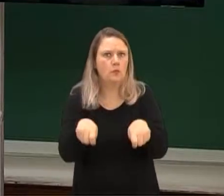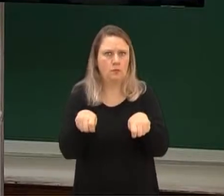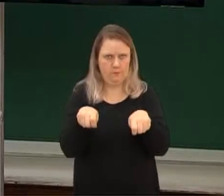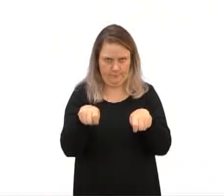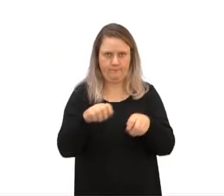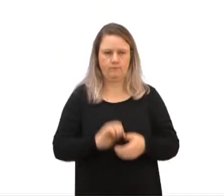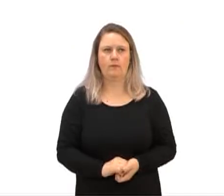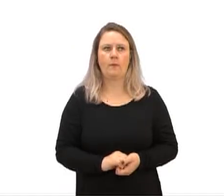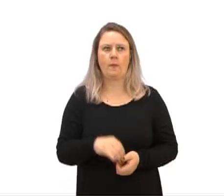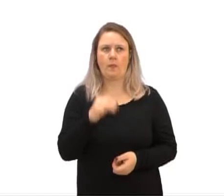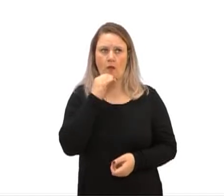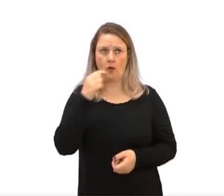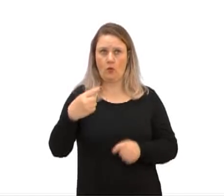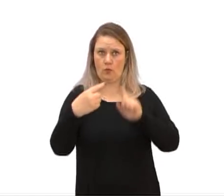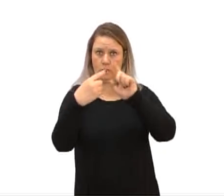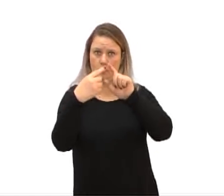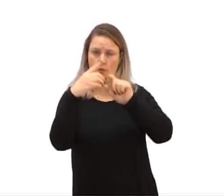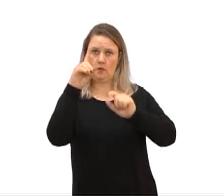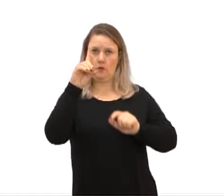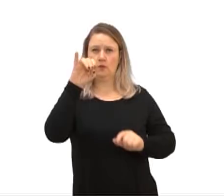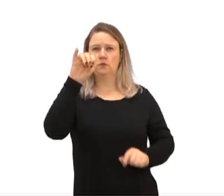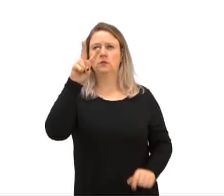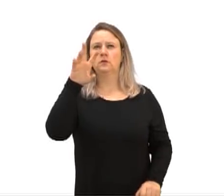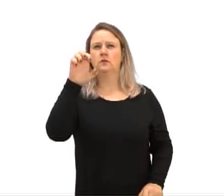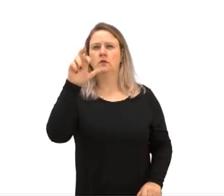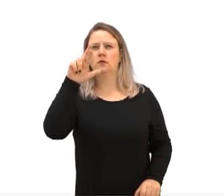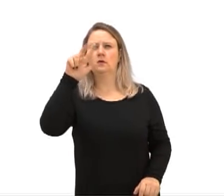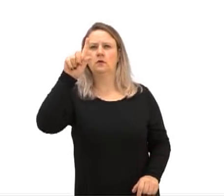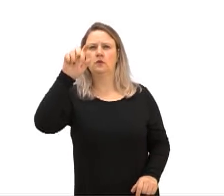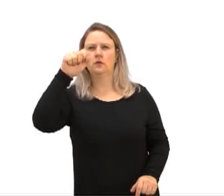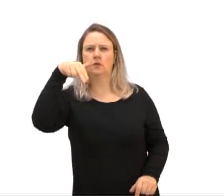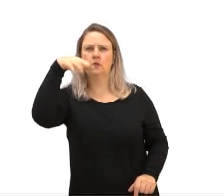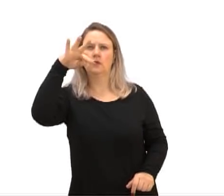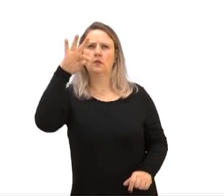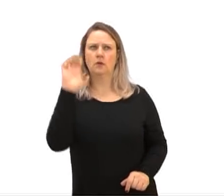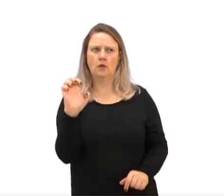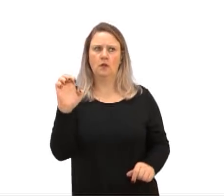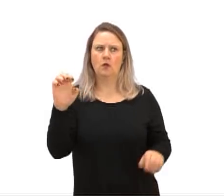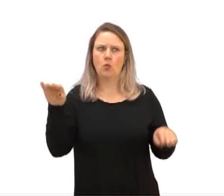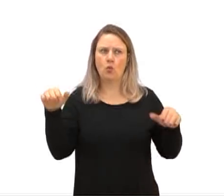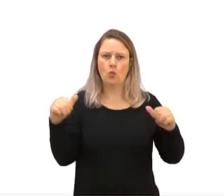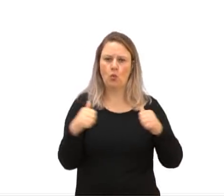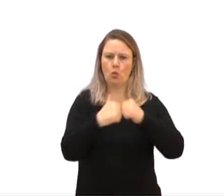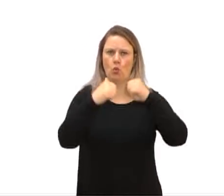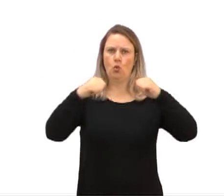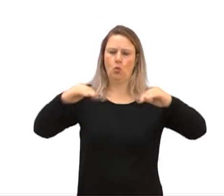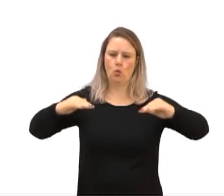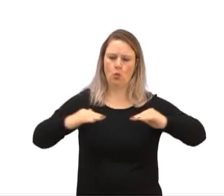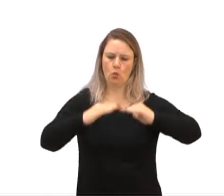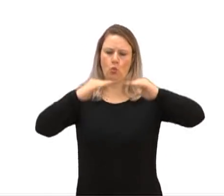Então, o movimento divergente seria um movimento de encontro frontal das placas, tá?